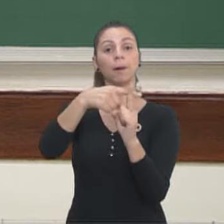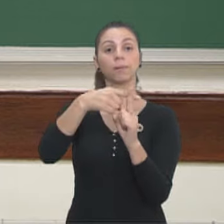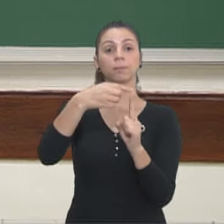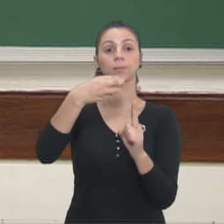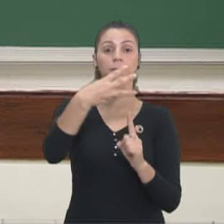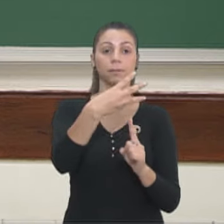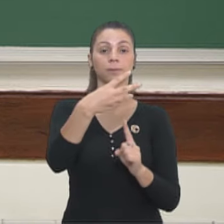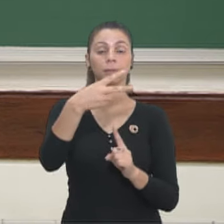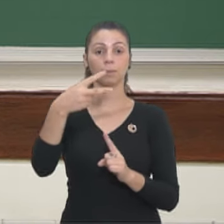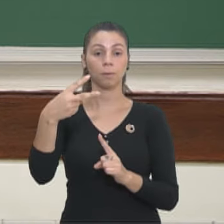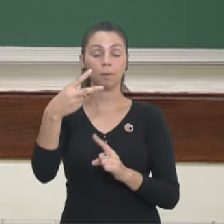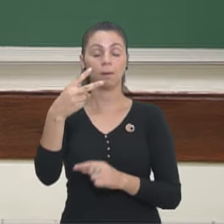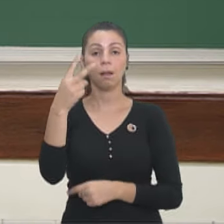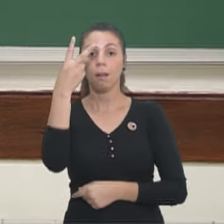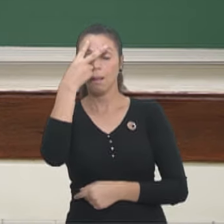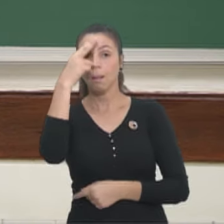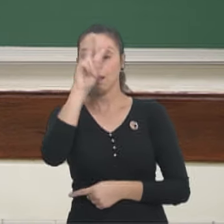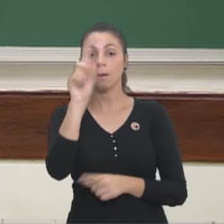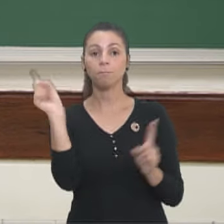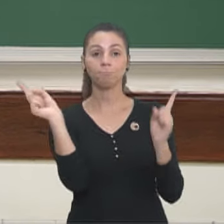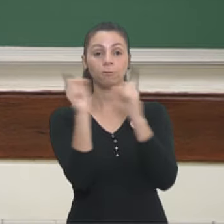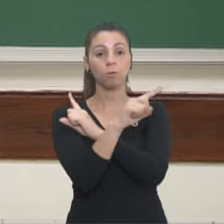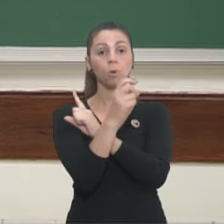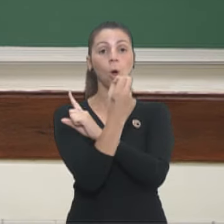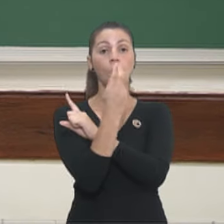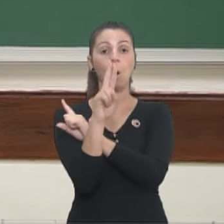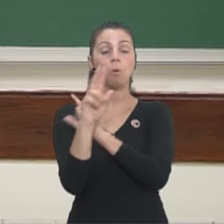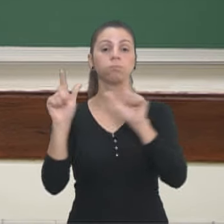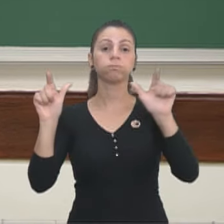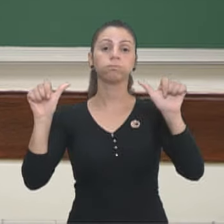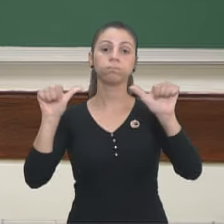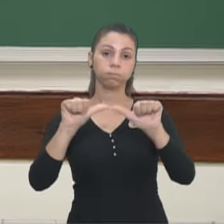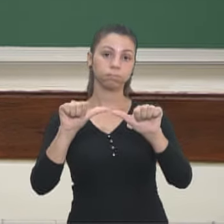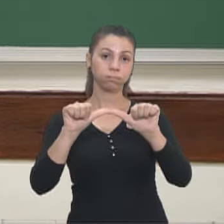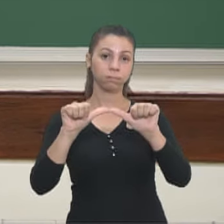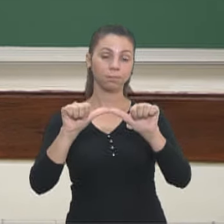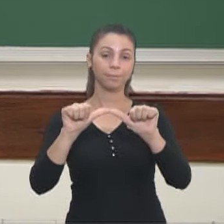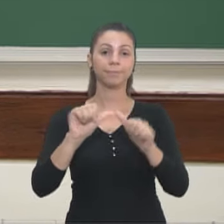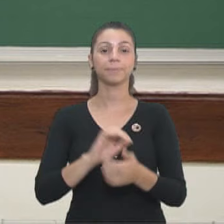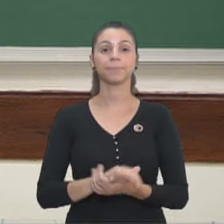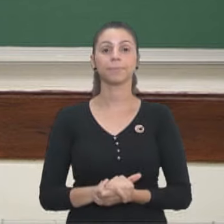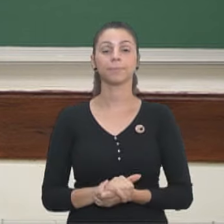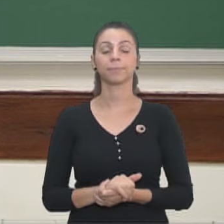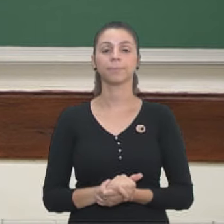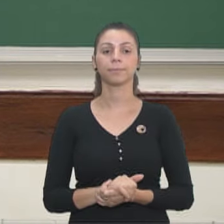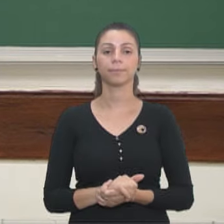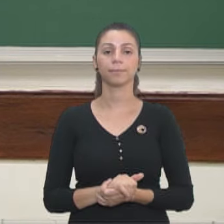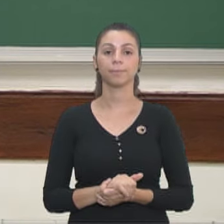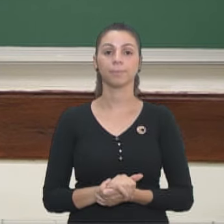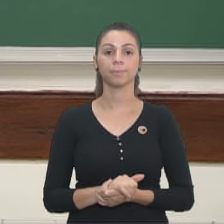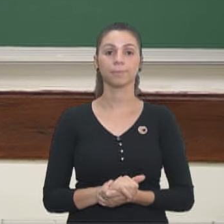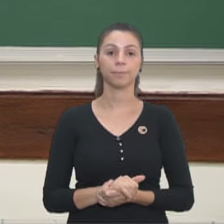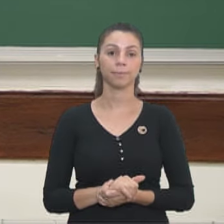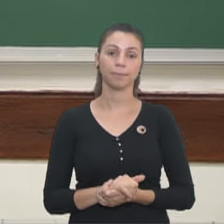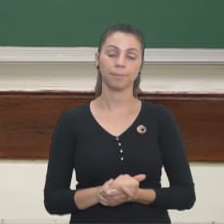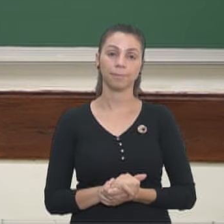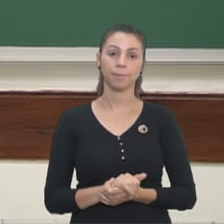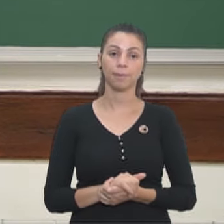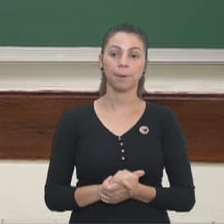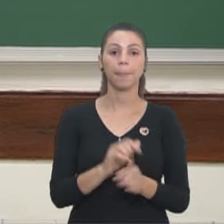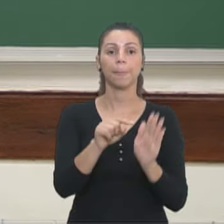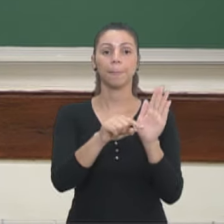Lembra aqui, ó, oposto ou simétrico, certo? Oposto ou simétrico. Então, vai ficar o quê?